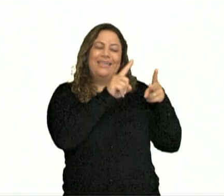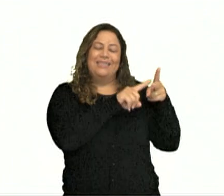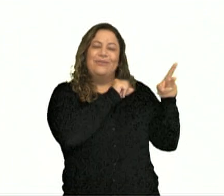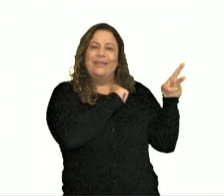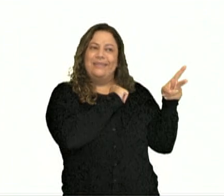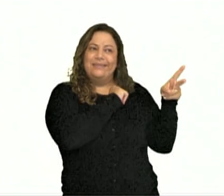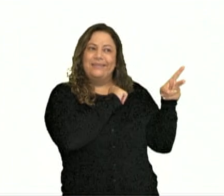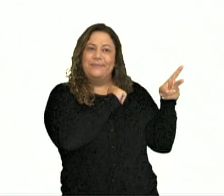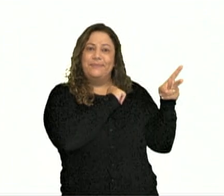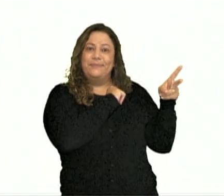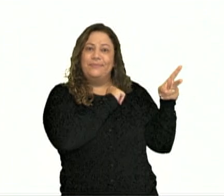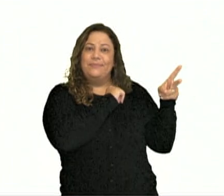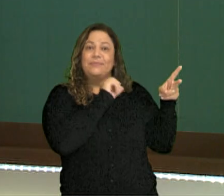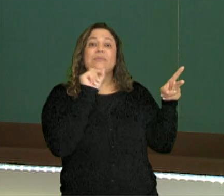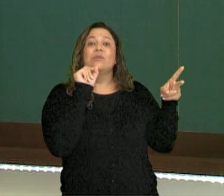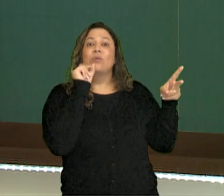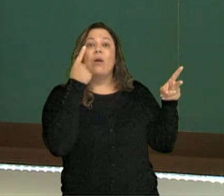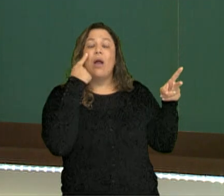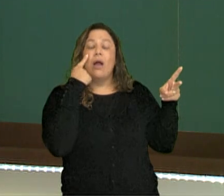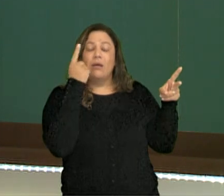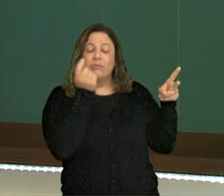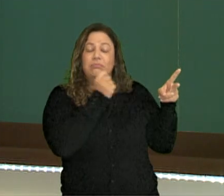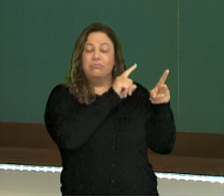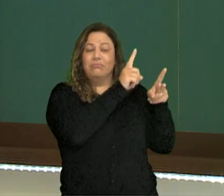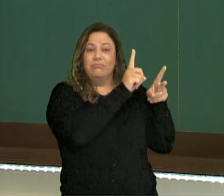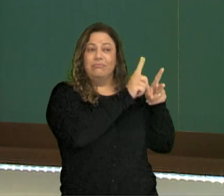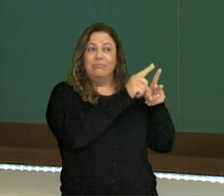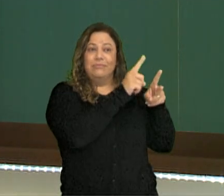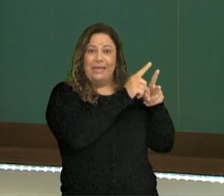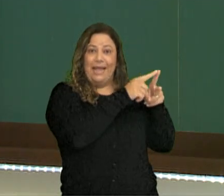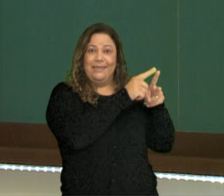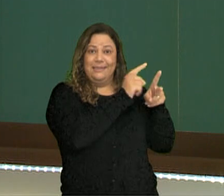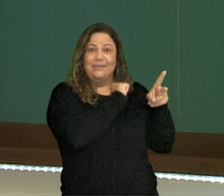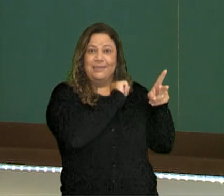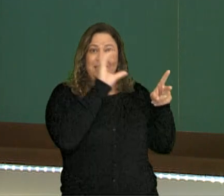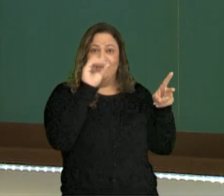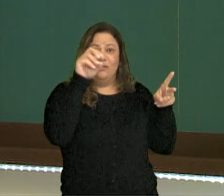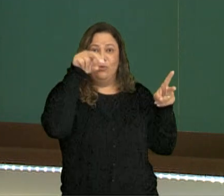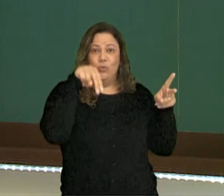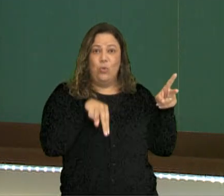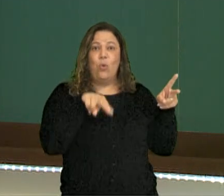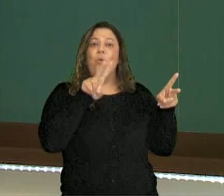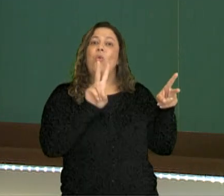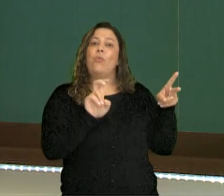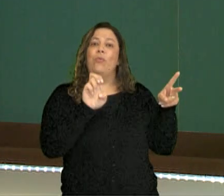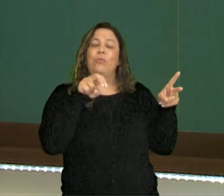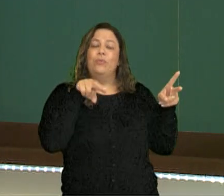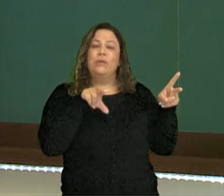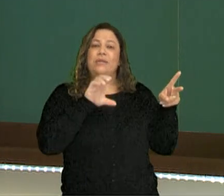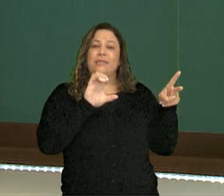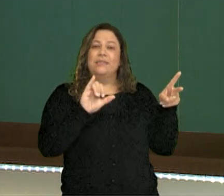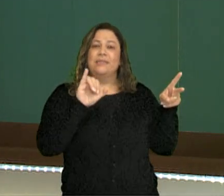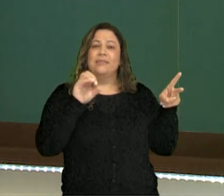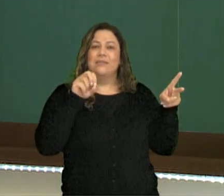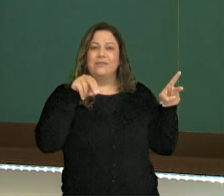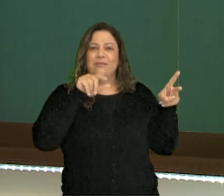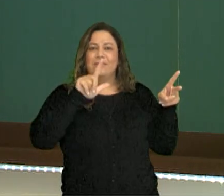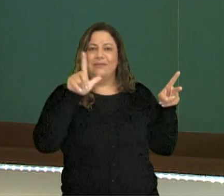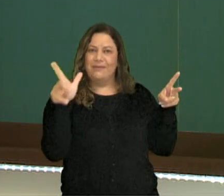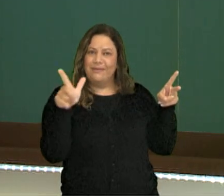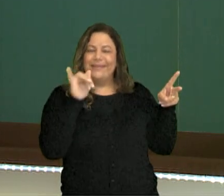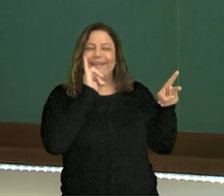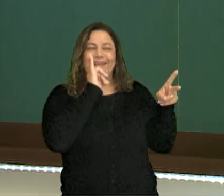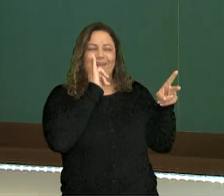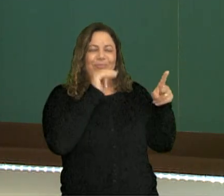convencional? Aqui nós temos uma partitura convencional, né? Tem as linhas, ó, que a professora usou de exemplo ali